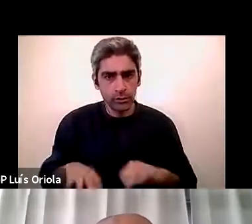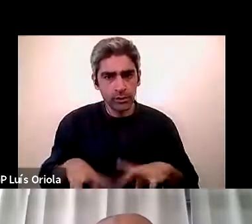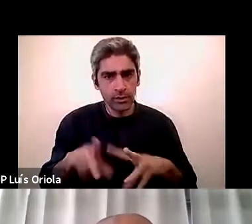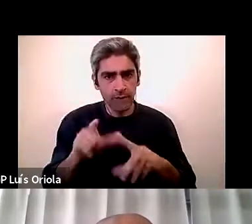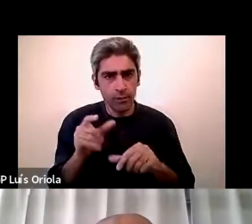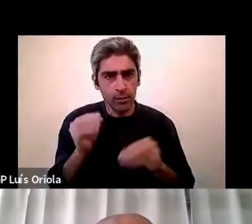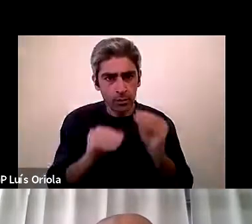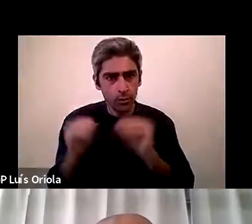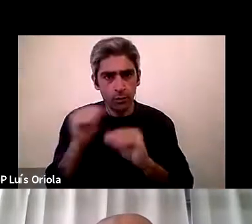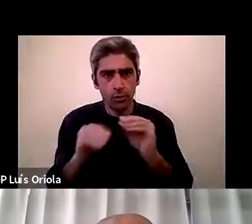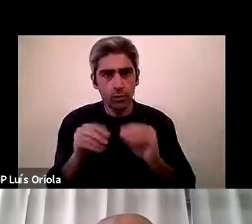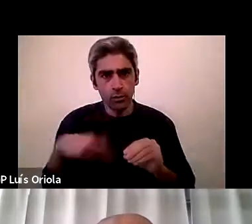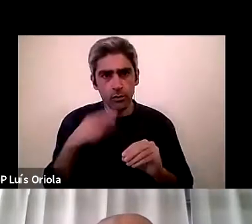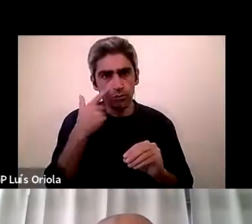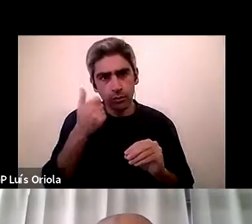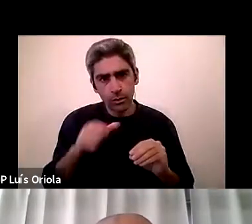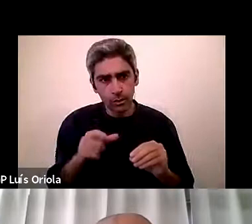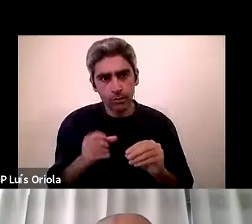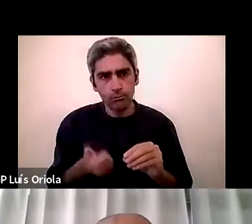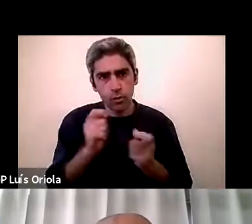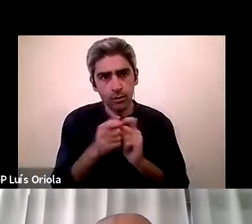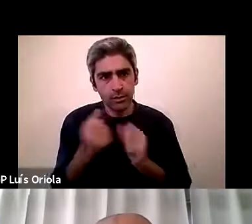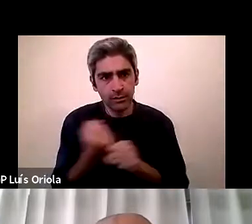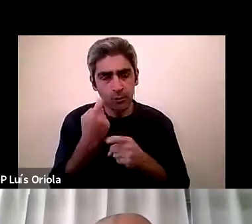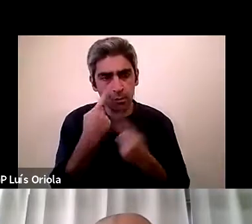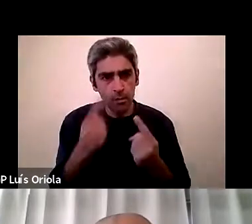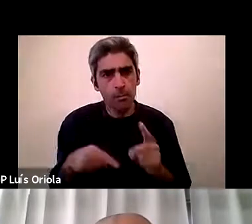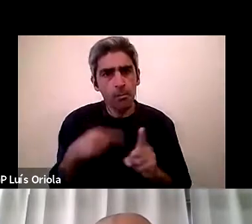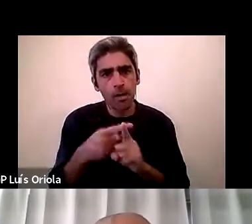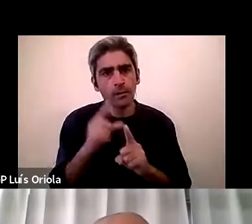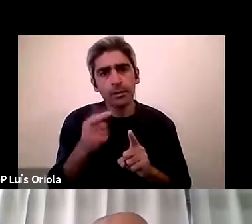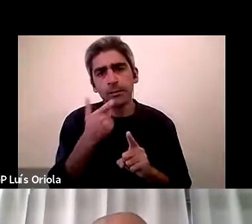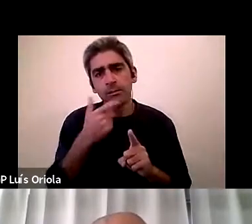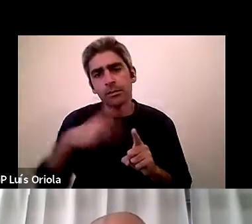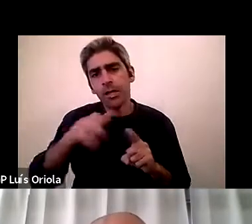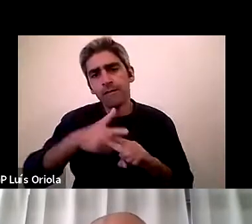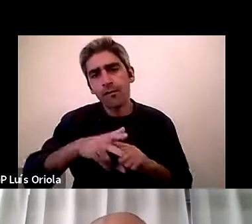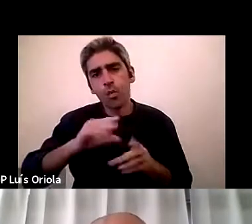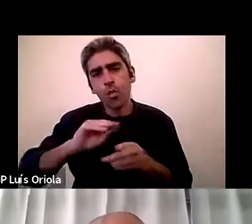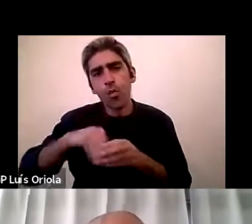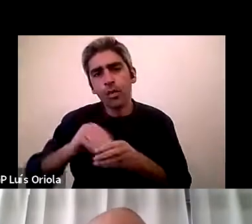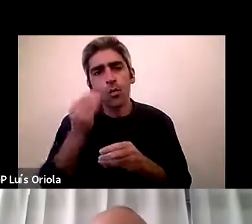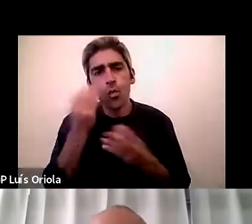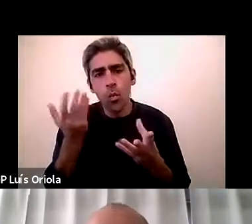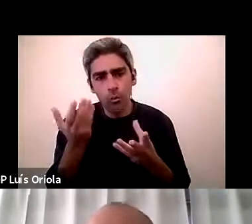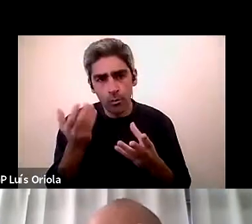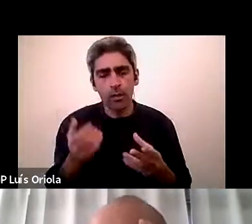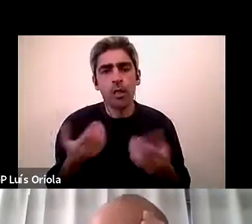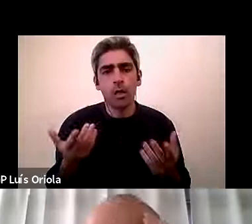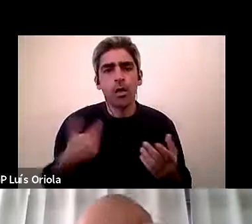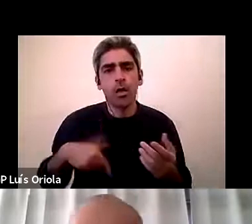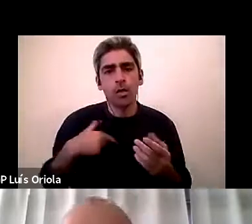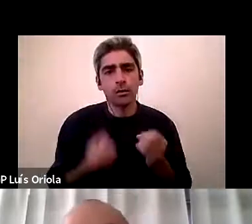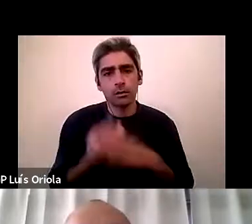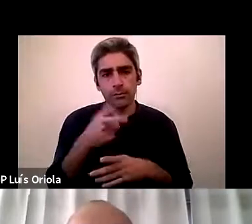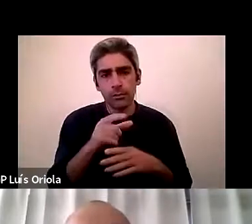desenvolvimento experimental, de melhorias de serviços públicos, mas queriam perceber essas ferramentas em contexto. Então criamos este canal